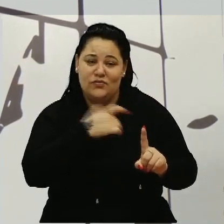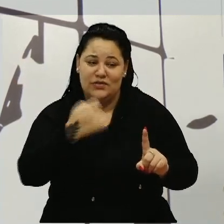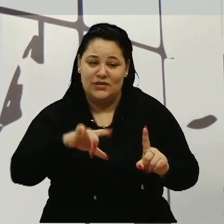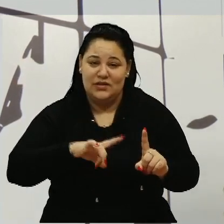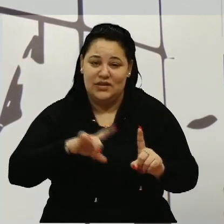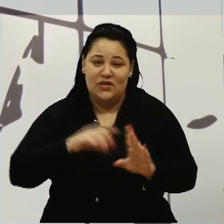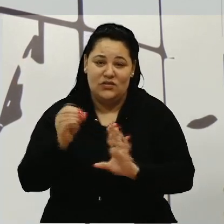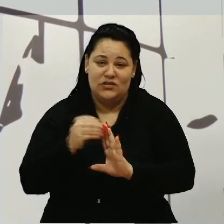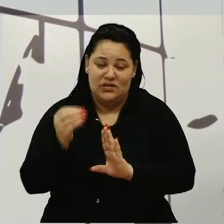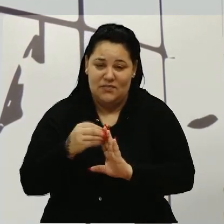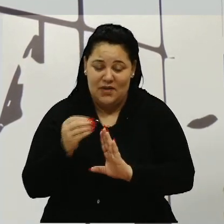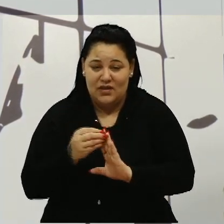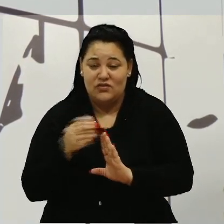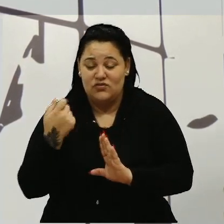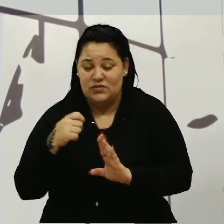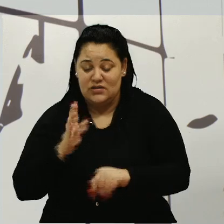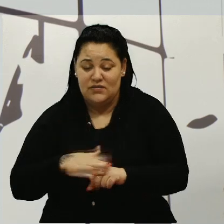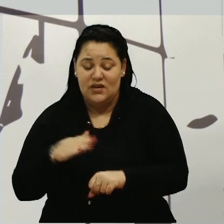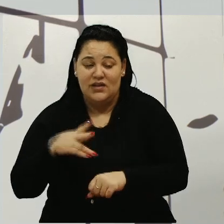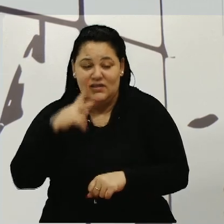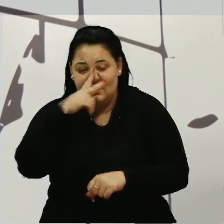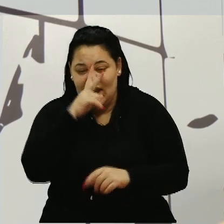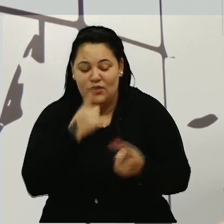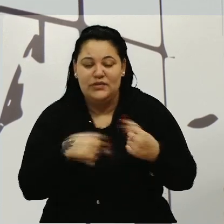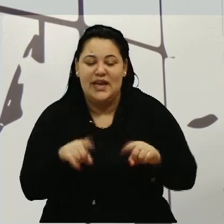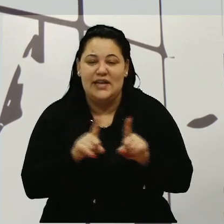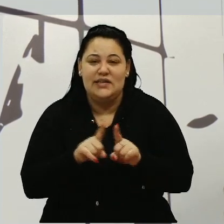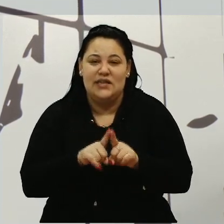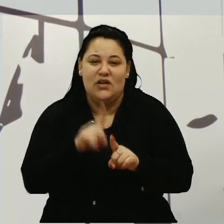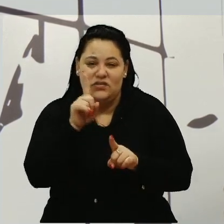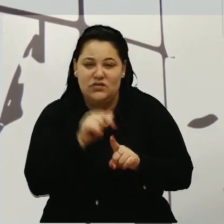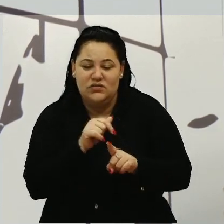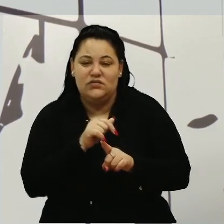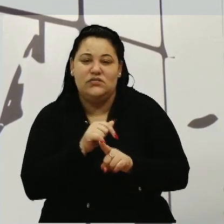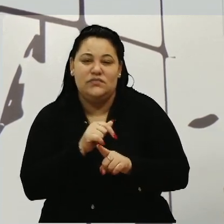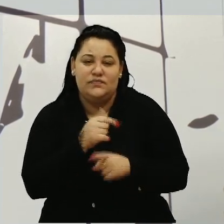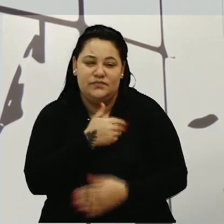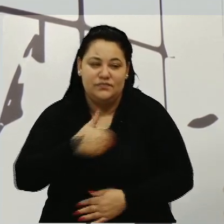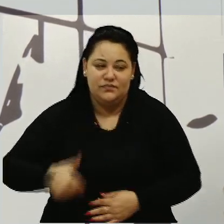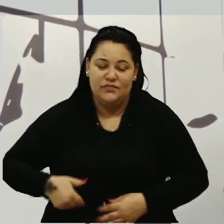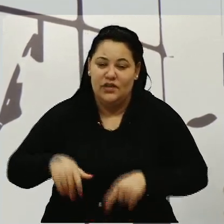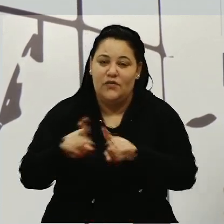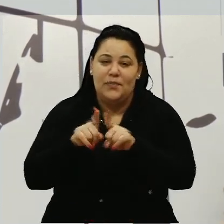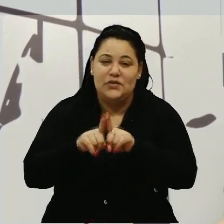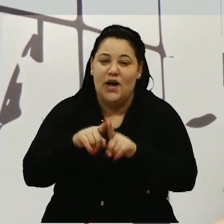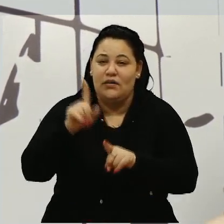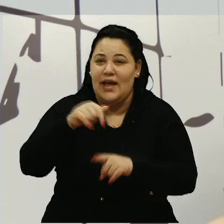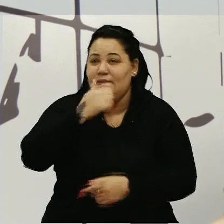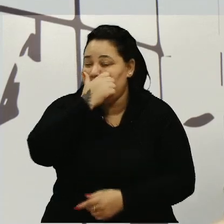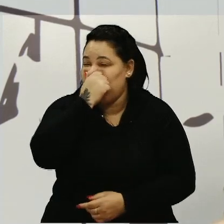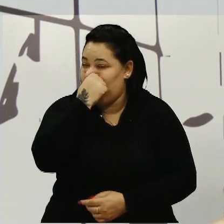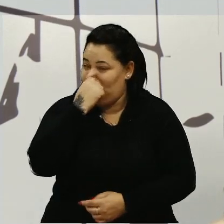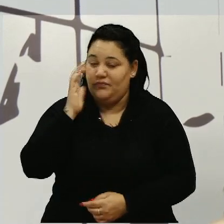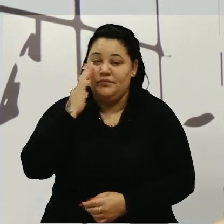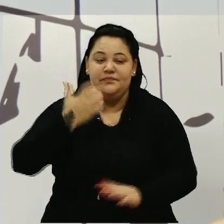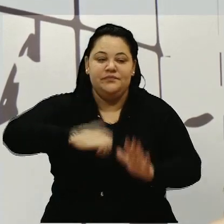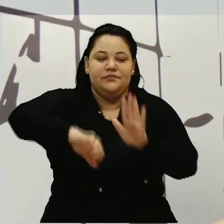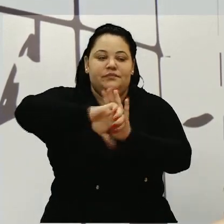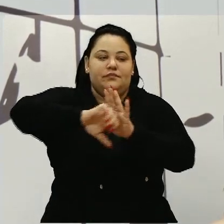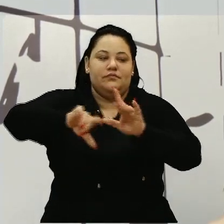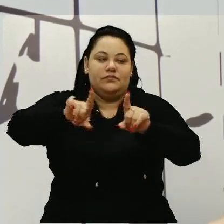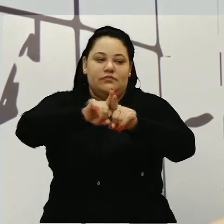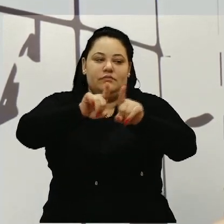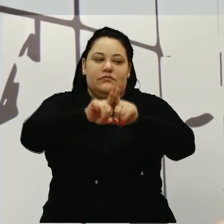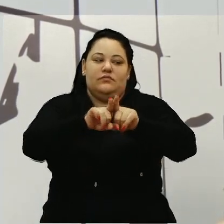Precisamos fortalecer as políticas públicas da nossa cidade, não só para quando acontece o crime, mas antes de acontecer.